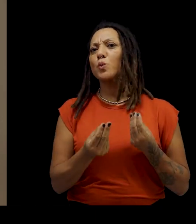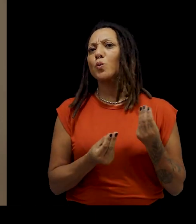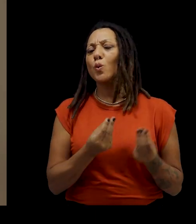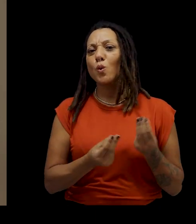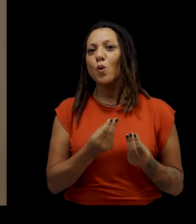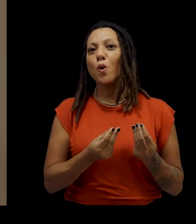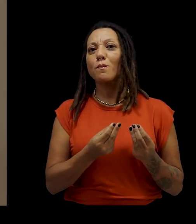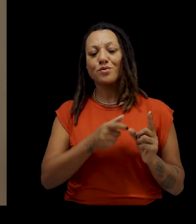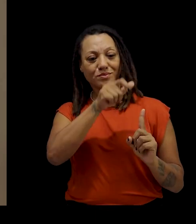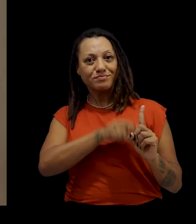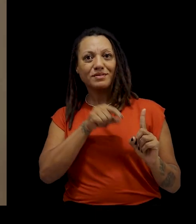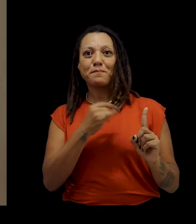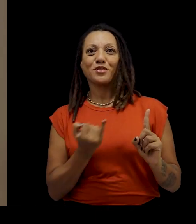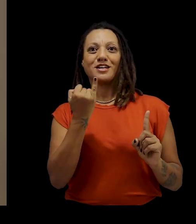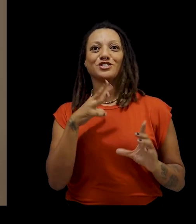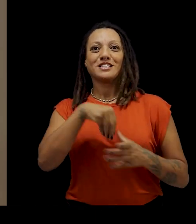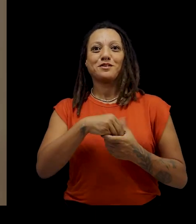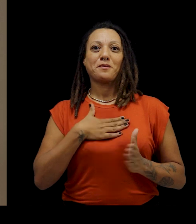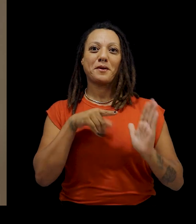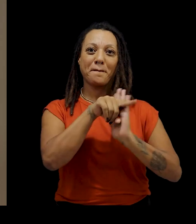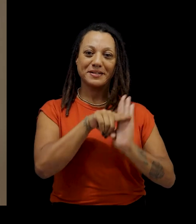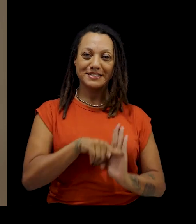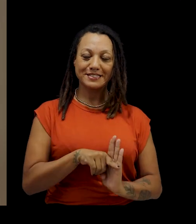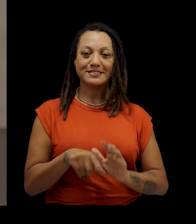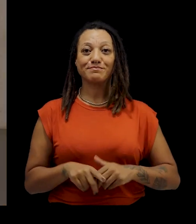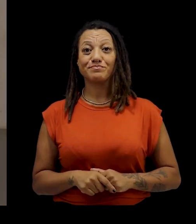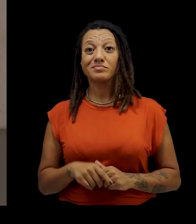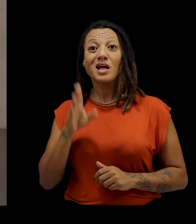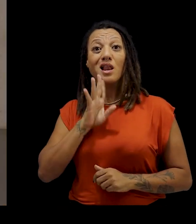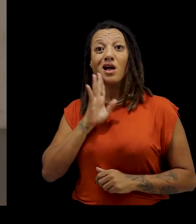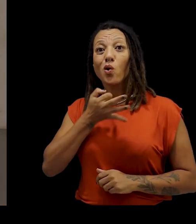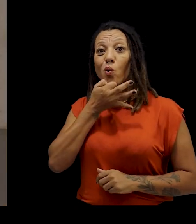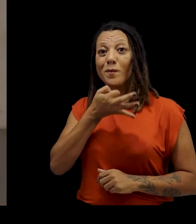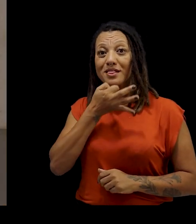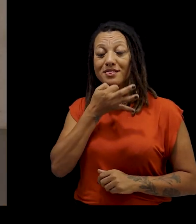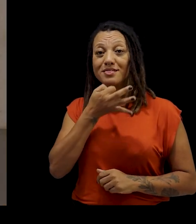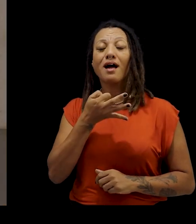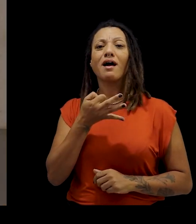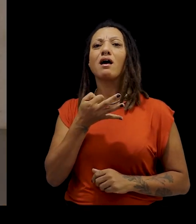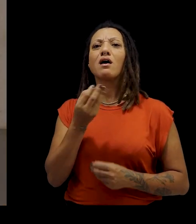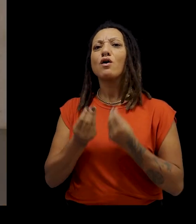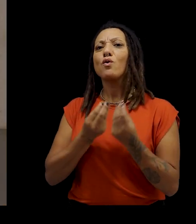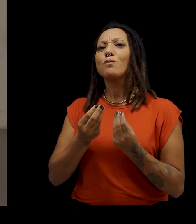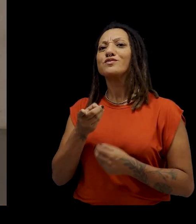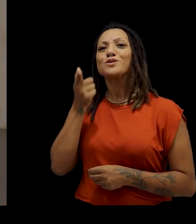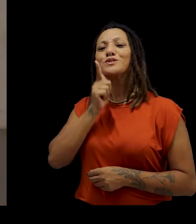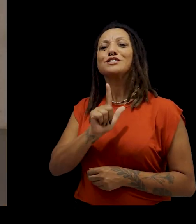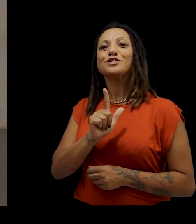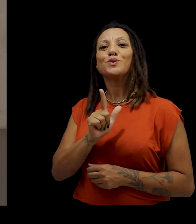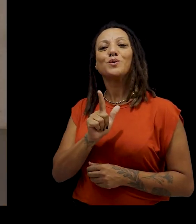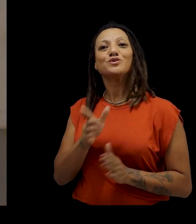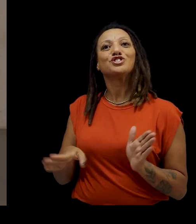eu explico por que eles interessavam para a pesquisa. Acho que era legal comentar, enfim, você é uma artista de São